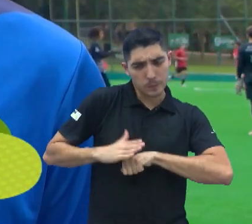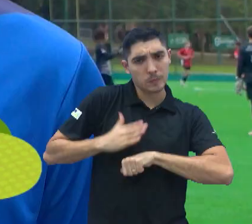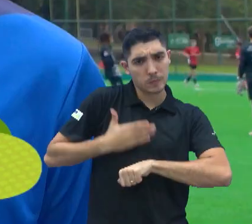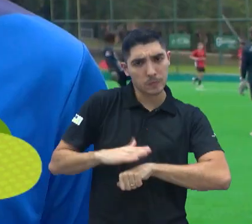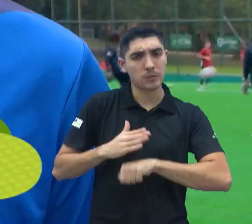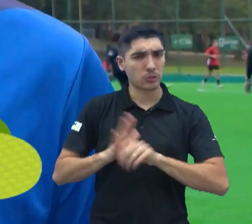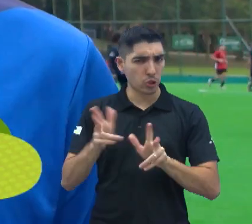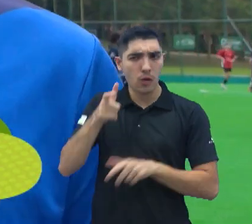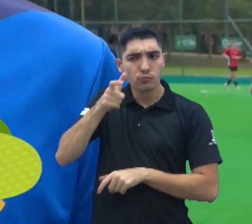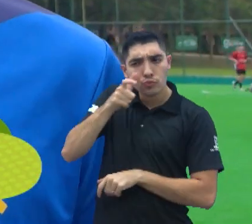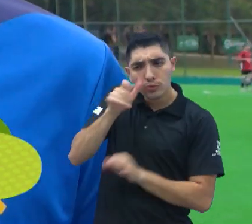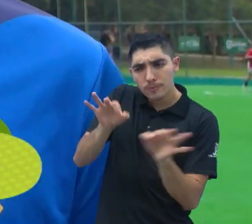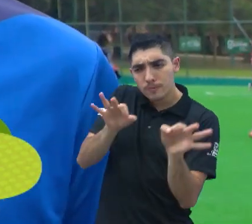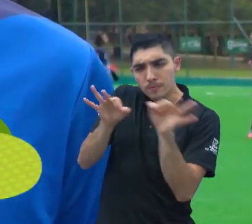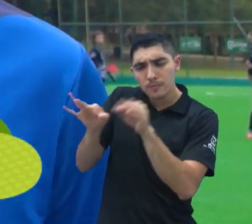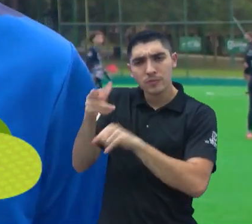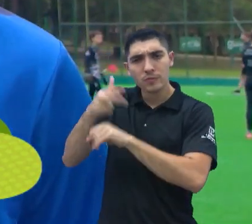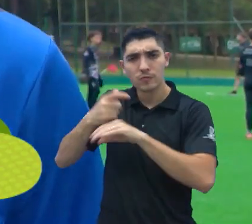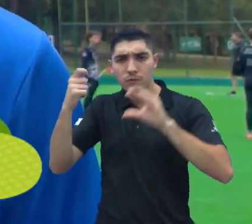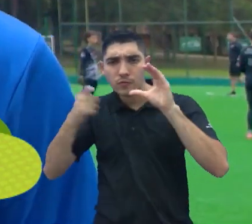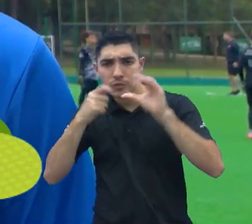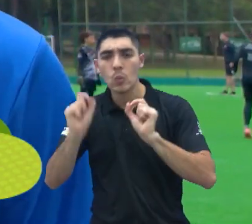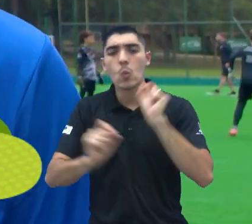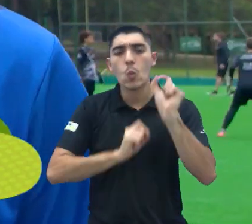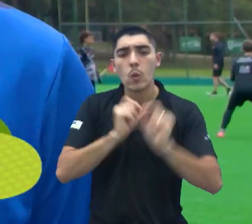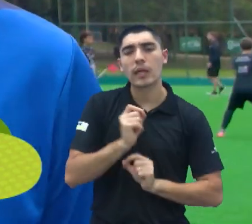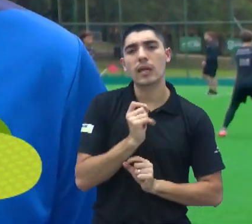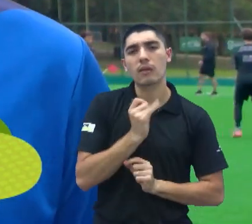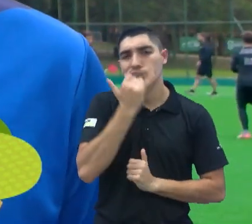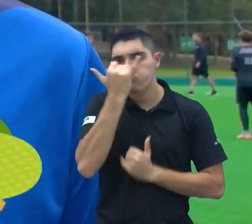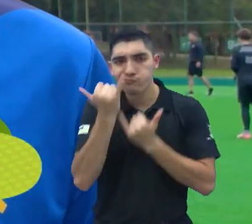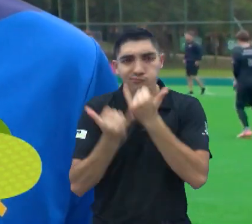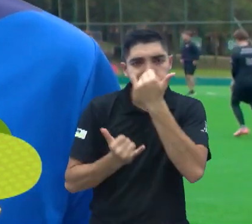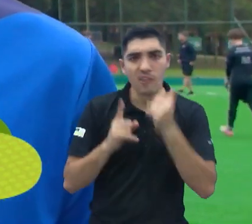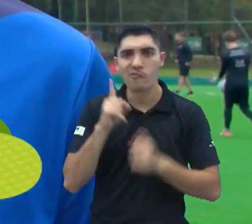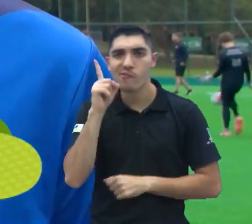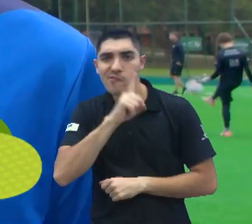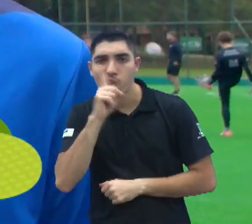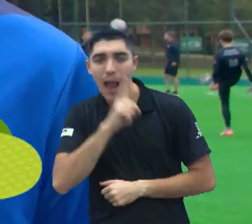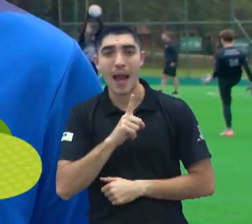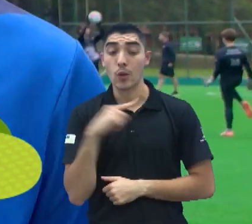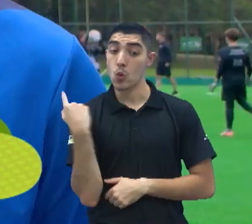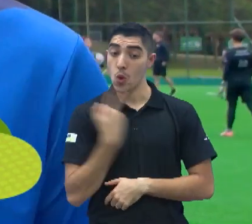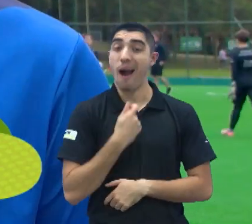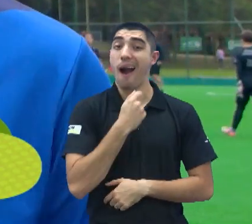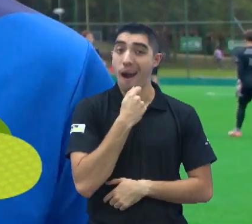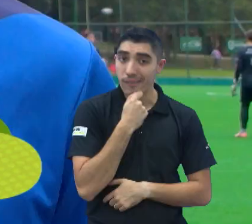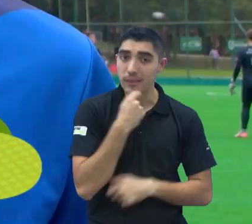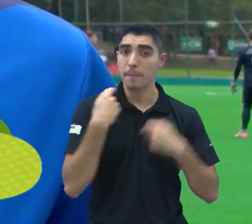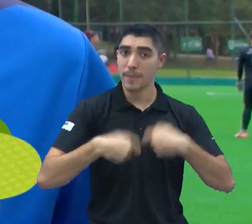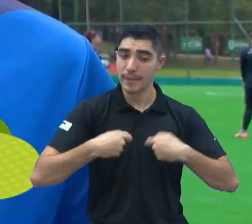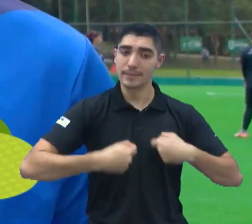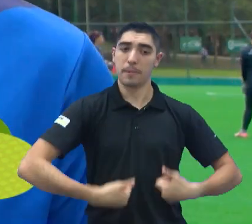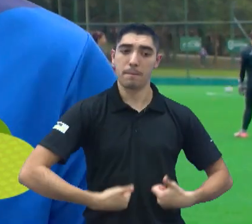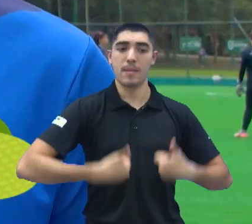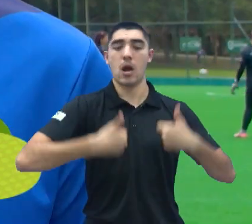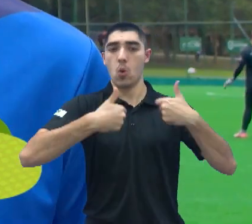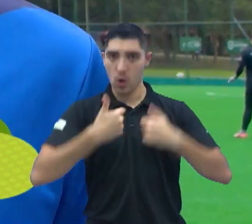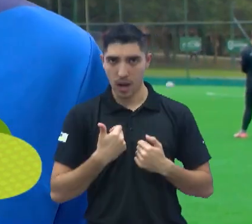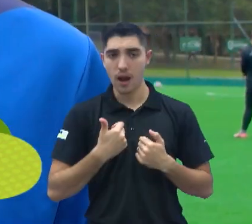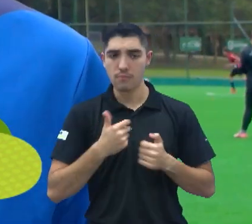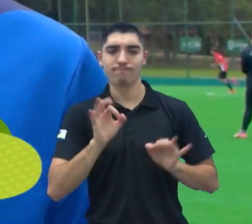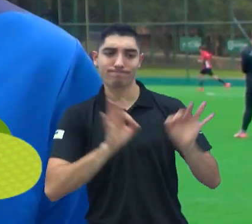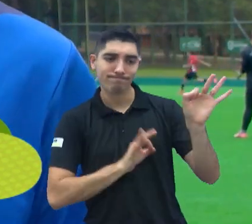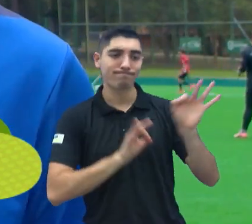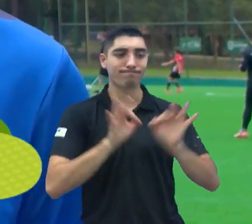vídeos desse jogo, ver os erros que nós cometemos, né, e melhorar a parte onde nós conseguimos evoluir, conseguimos